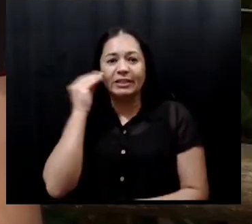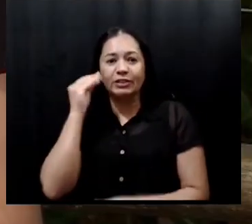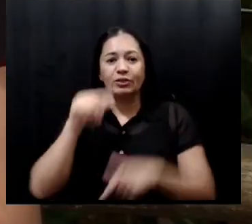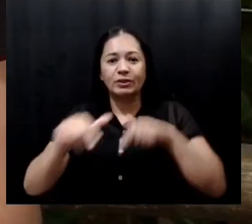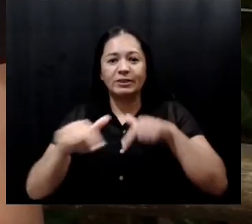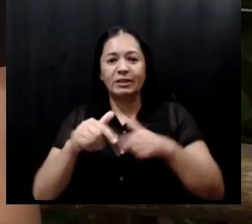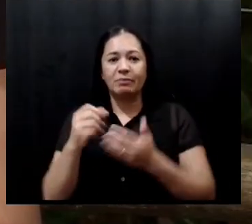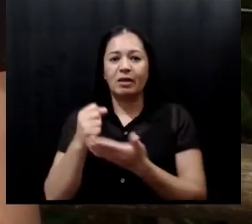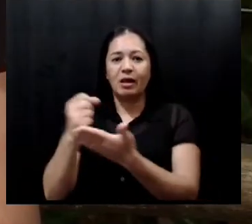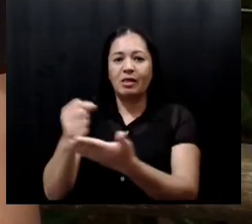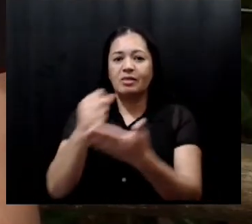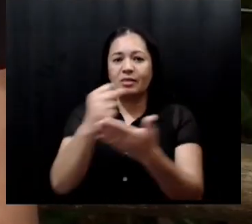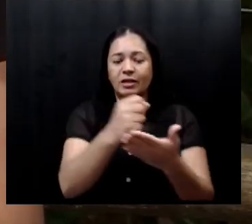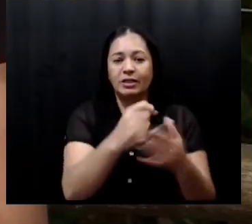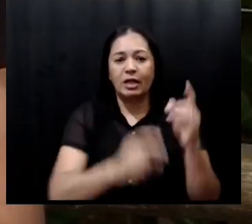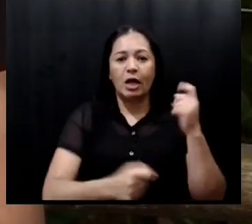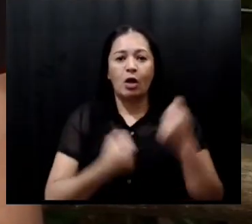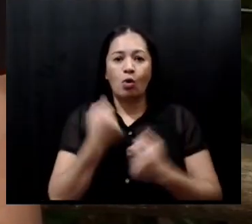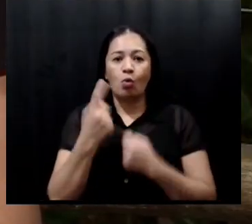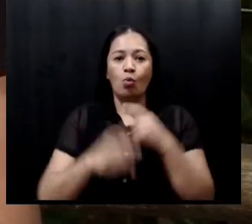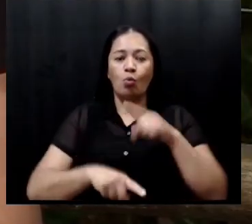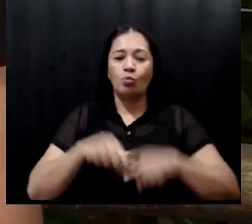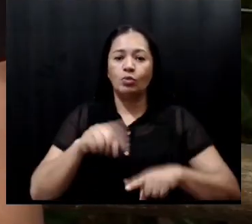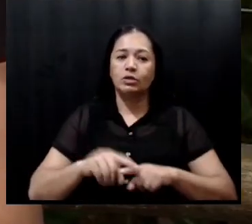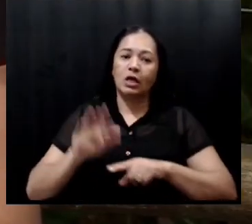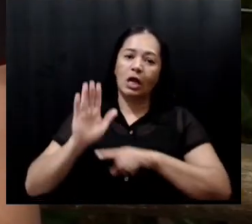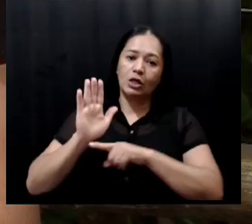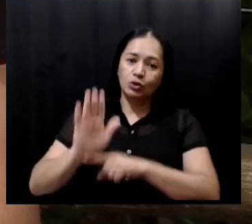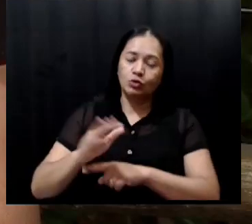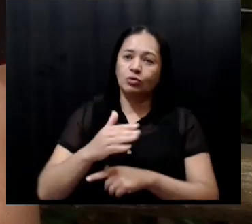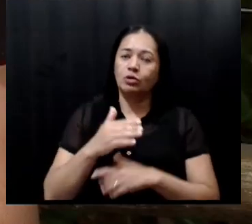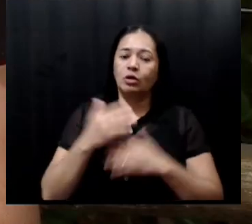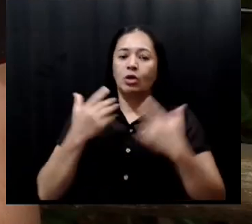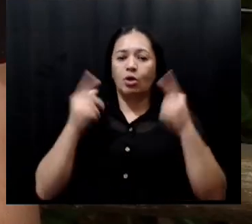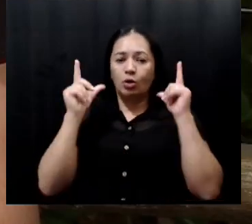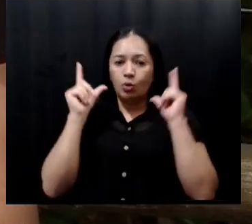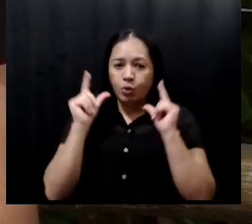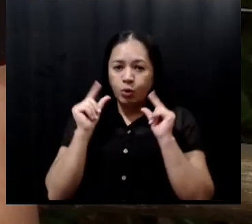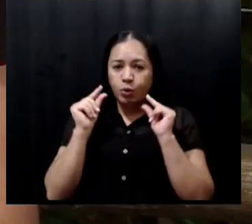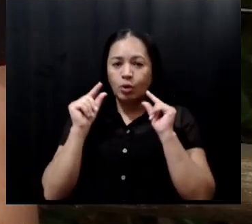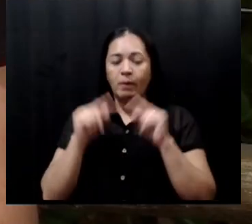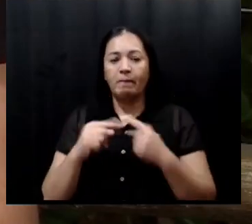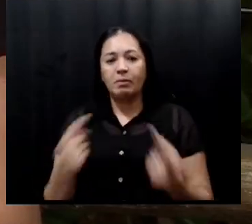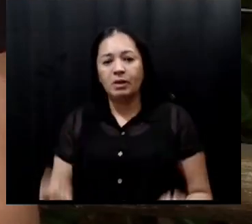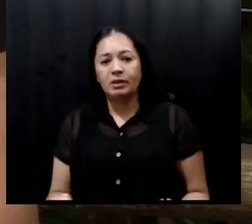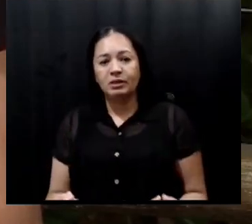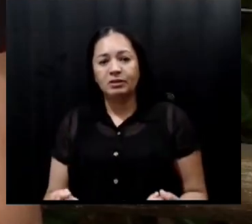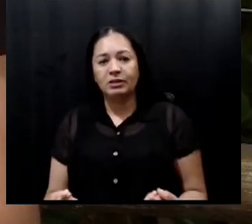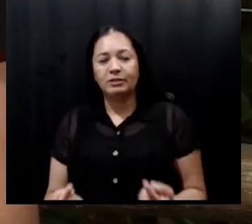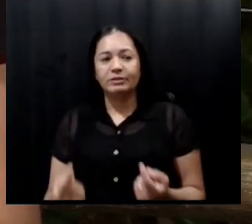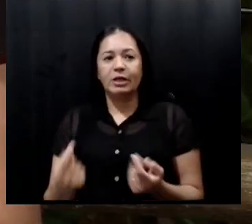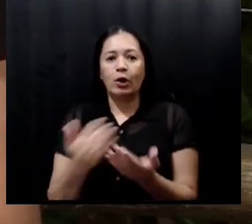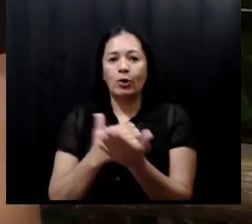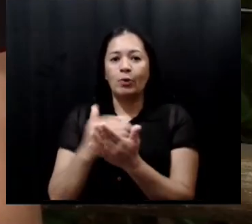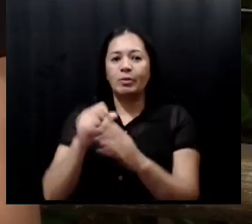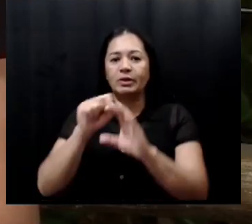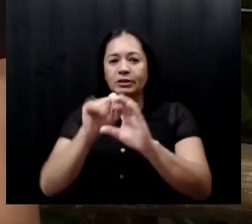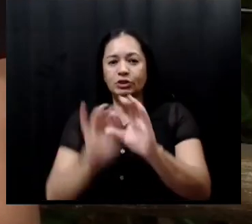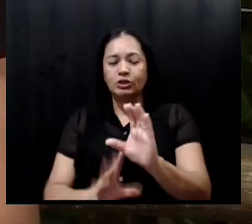dos produtos. Isso ajudou a dar um fôlego para a gente, mas até entrando no aspecto de empreendedorismo